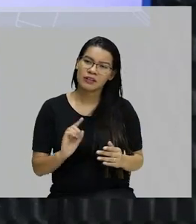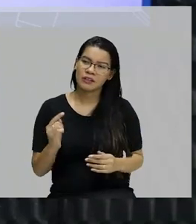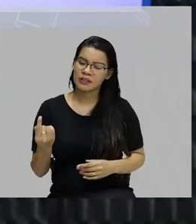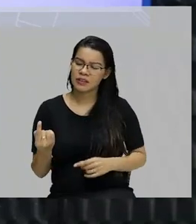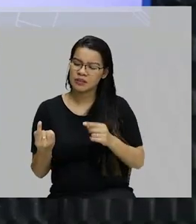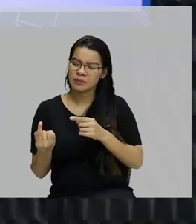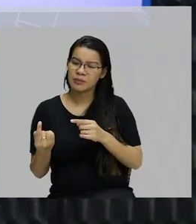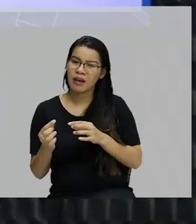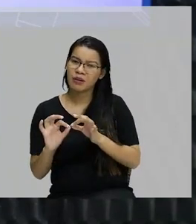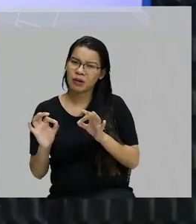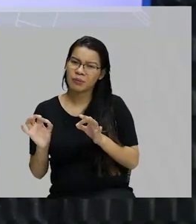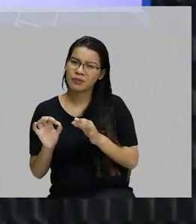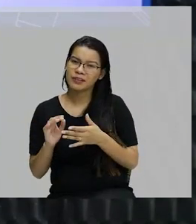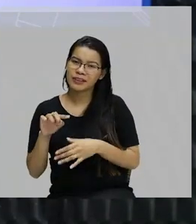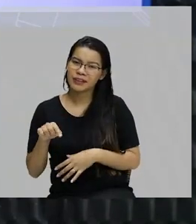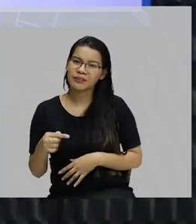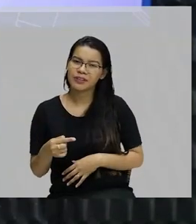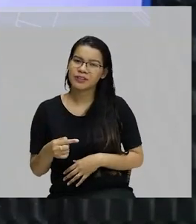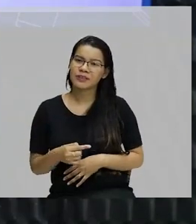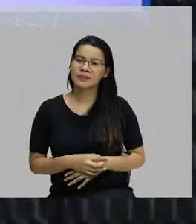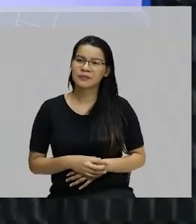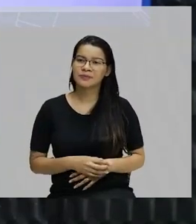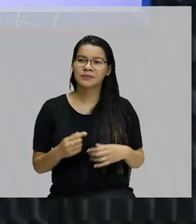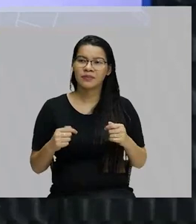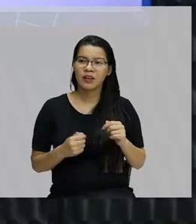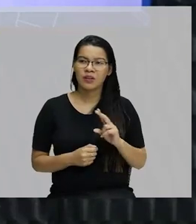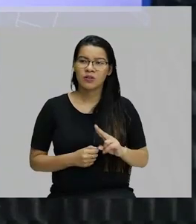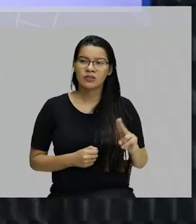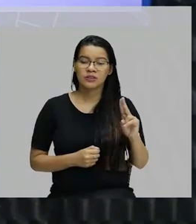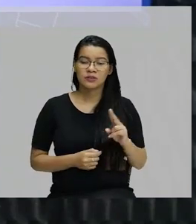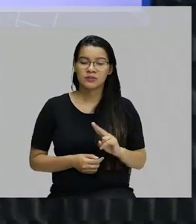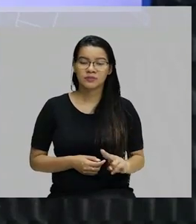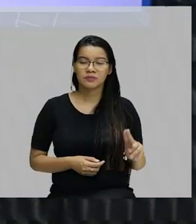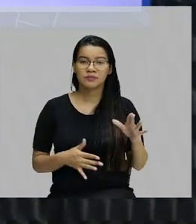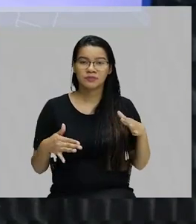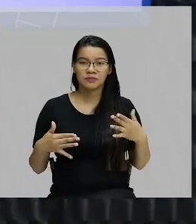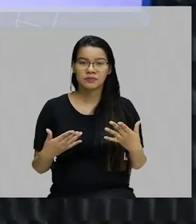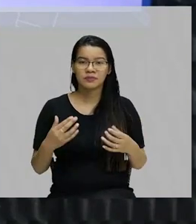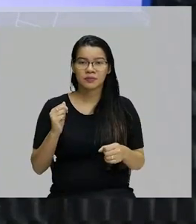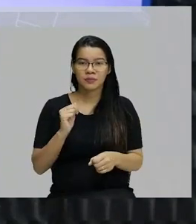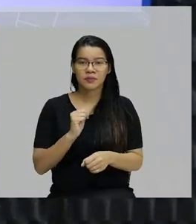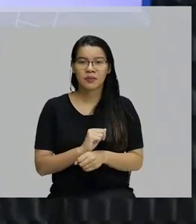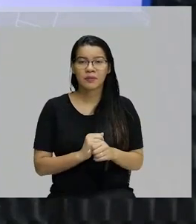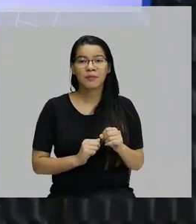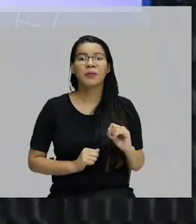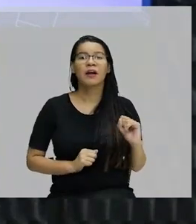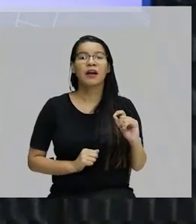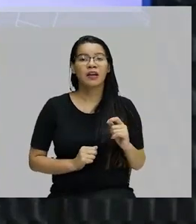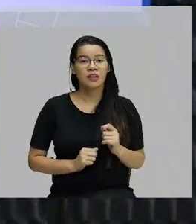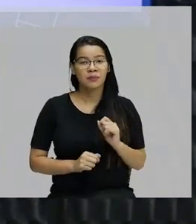que do que a vírgula como ele diz aqui ó sinal de ponto e vírgula deve ser utilizado quando a pausa maior que uma vírgula e